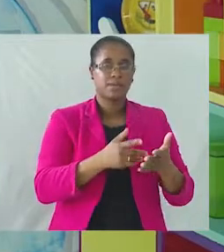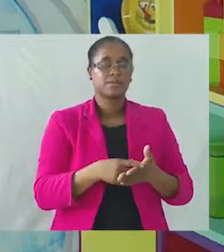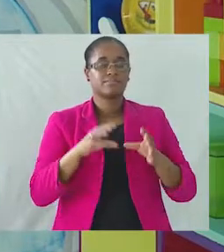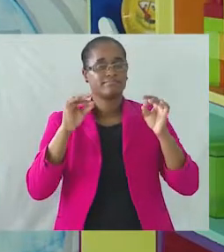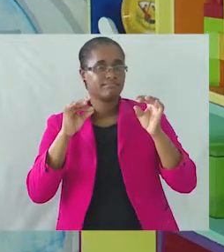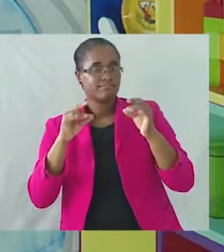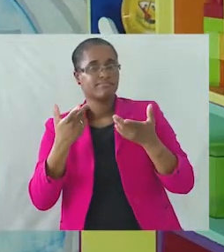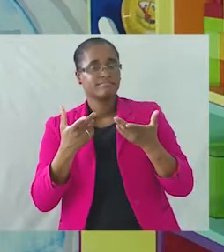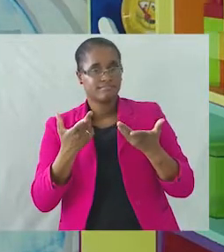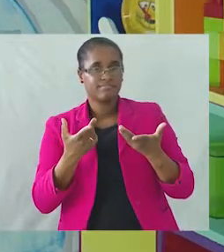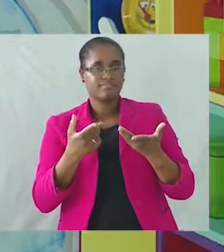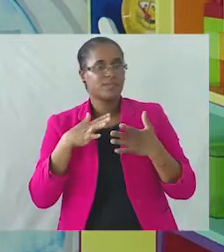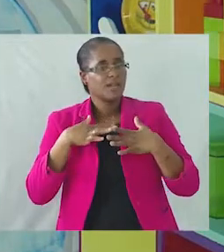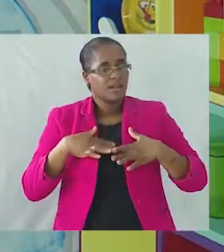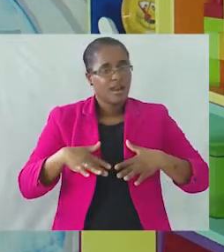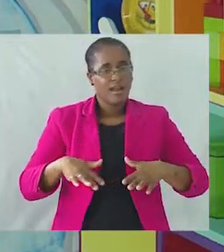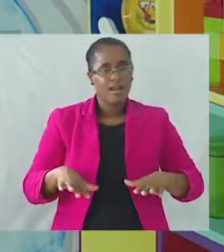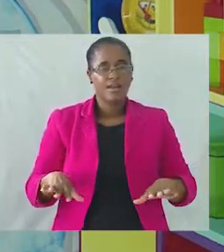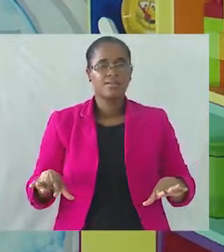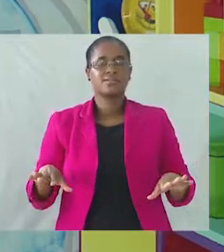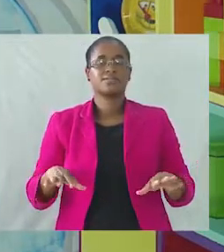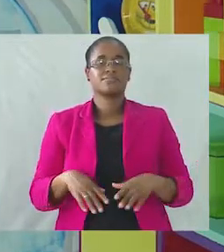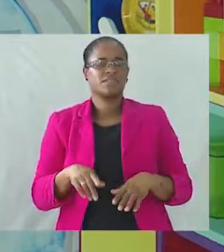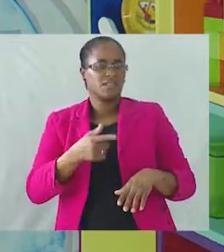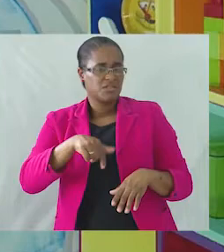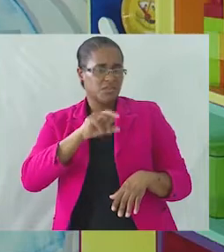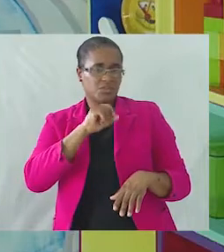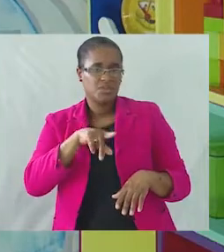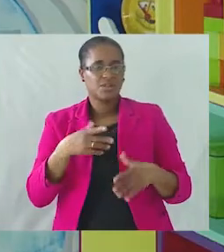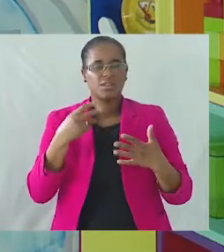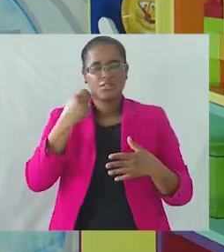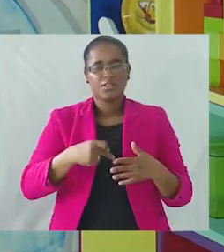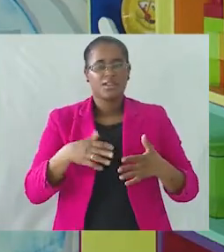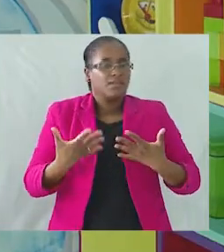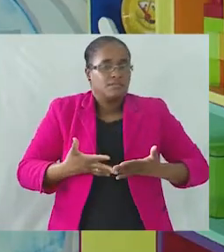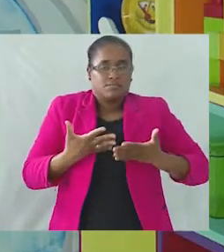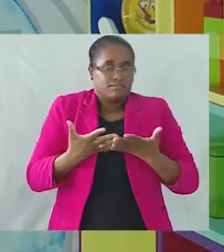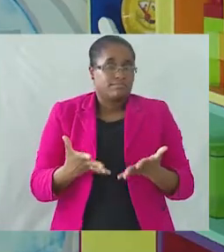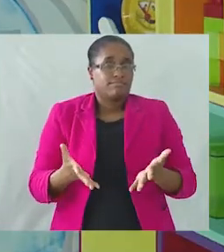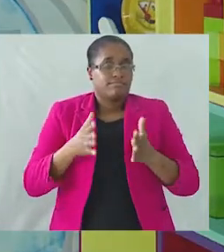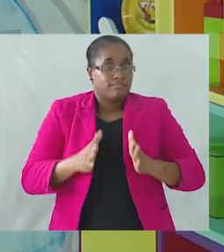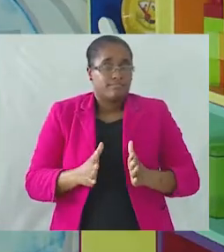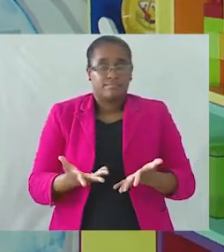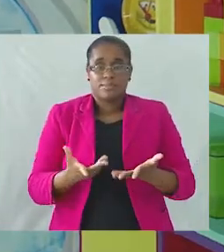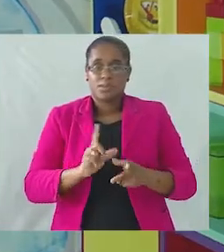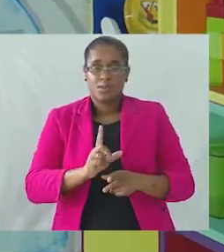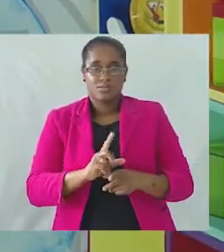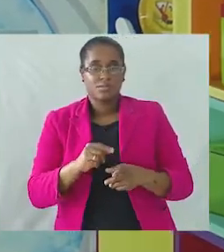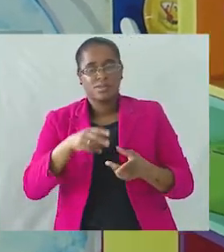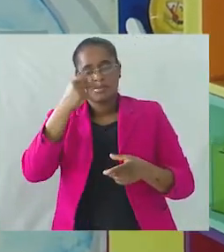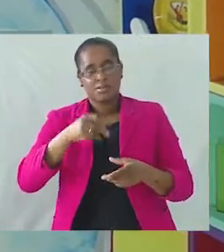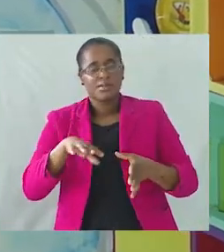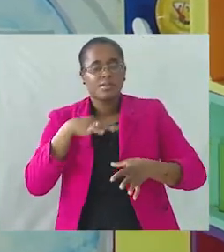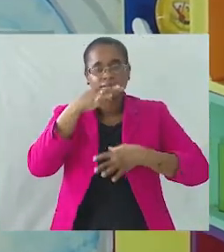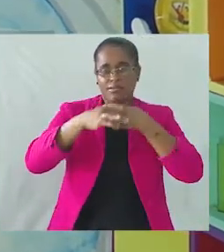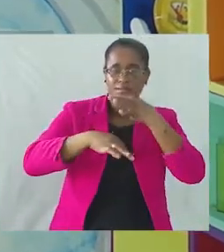lazer, de humor, de relaxamento. Relaxar. Nós não podemos chegar todo muito tensos, não é? É preciso relaxar e